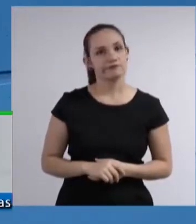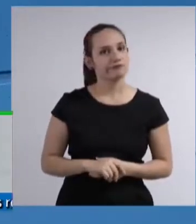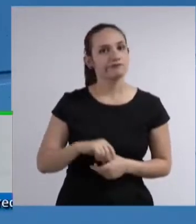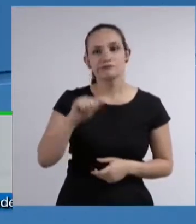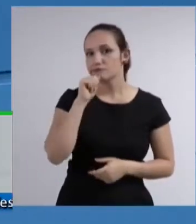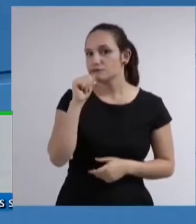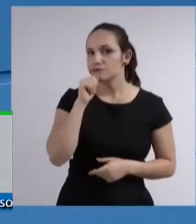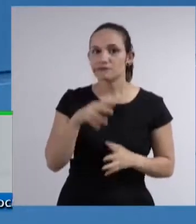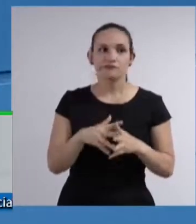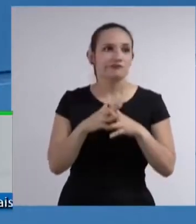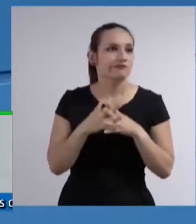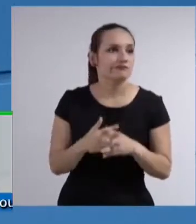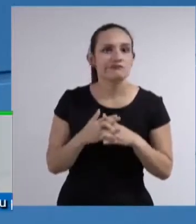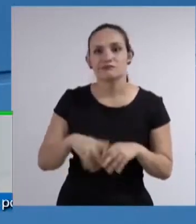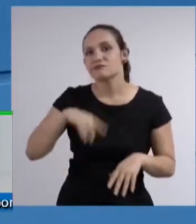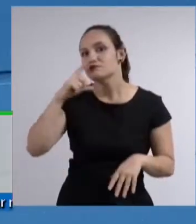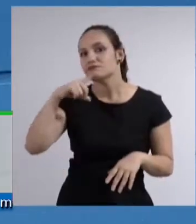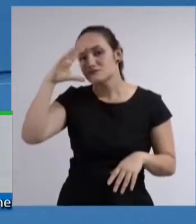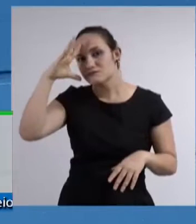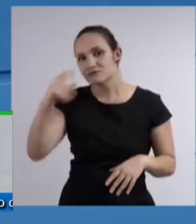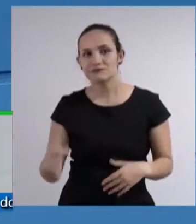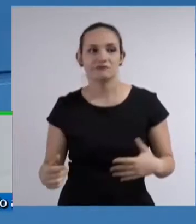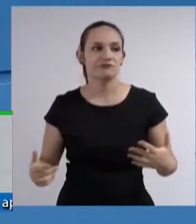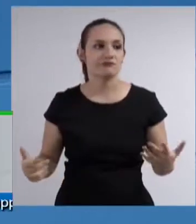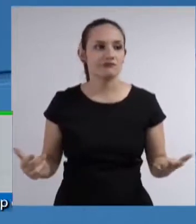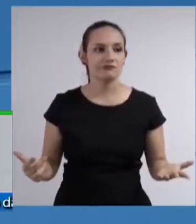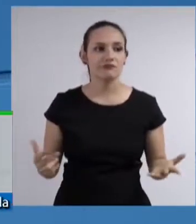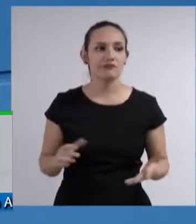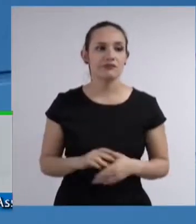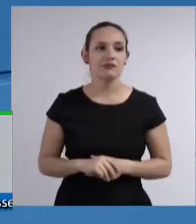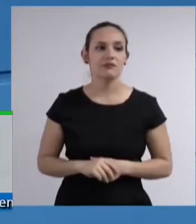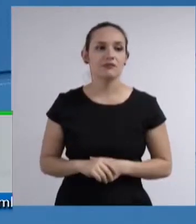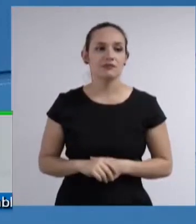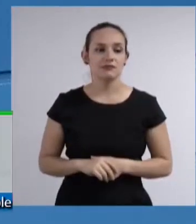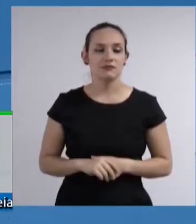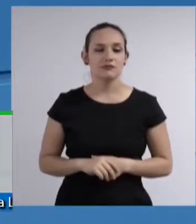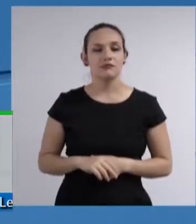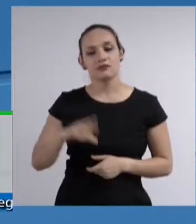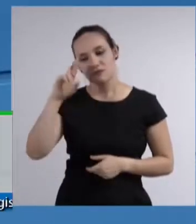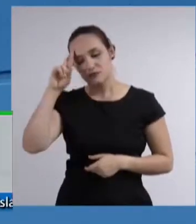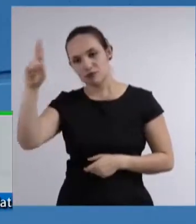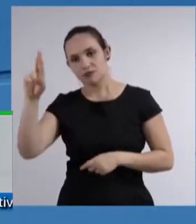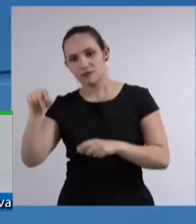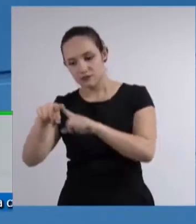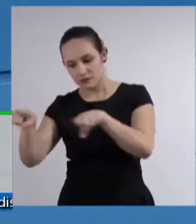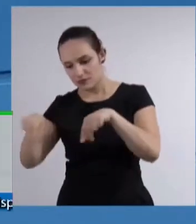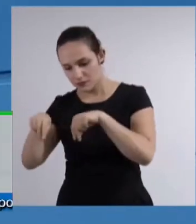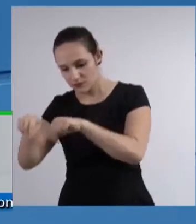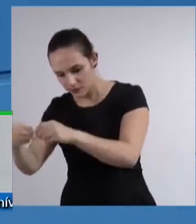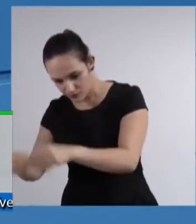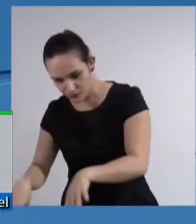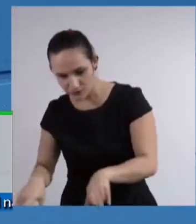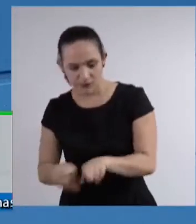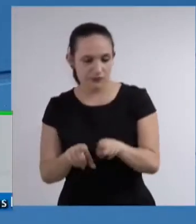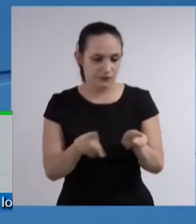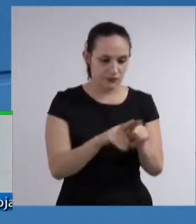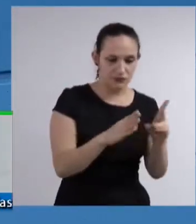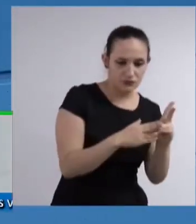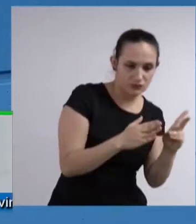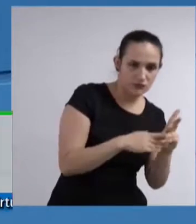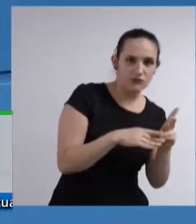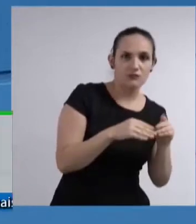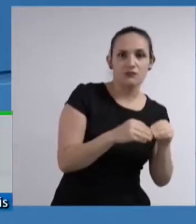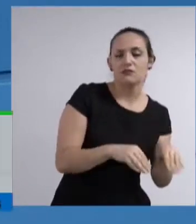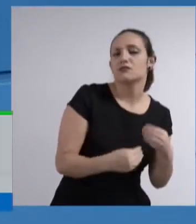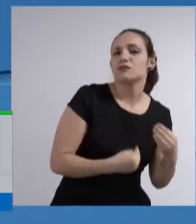clima tenso, o produtor rural sendo prejudicado de um lado, o indígena também com muitas dificuldades. E